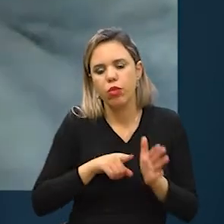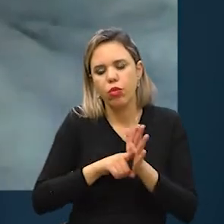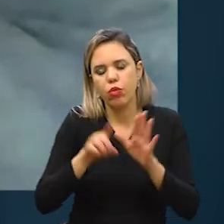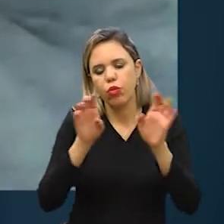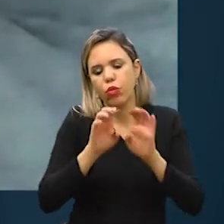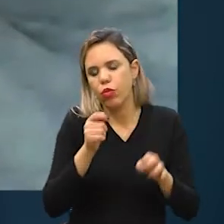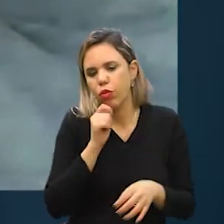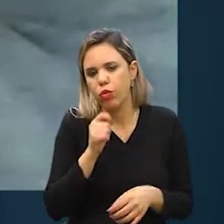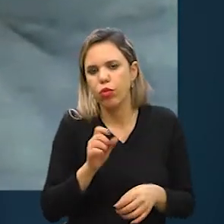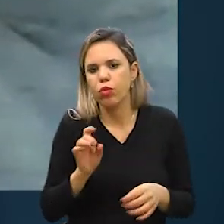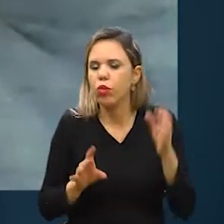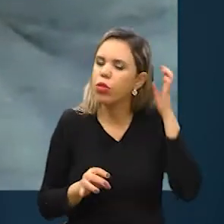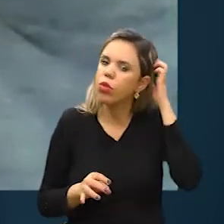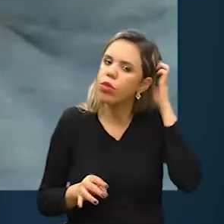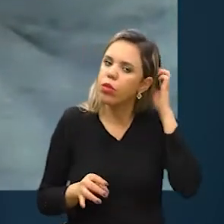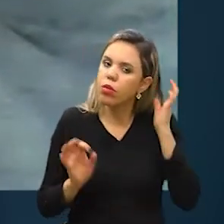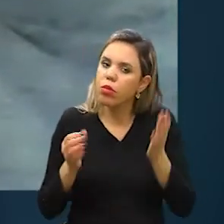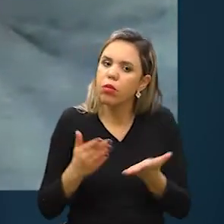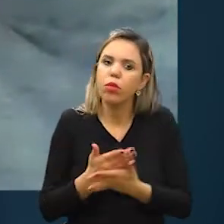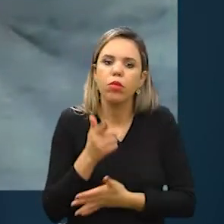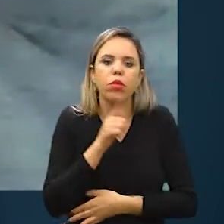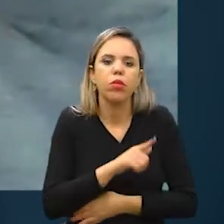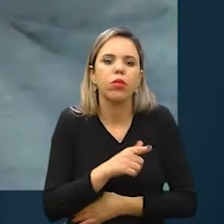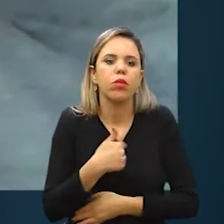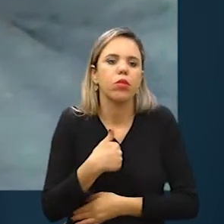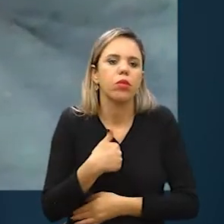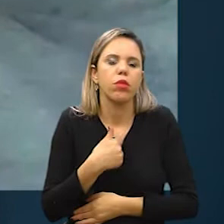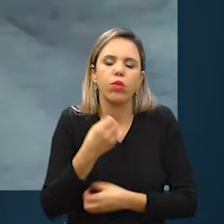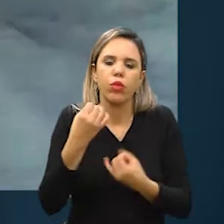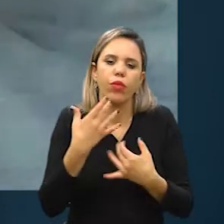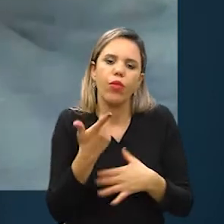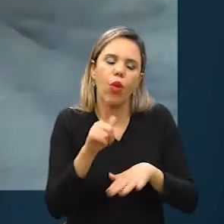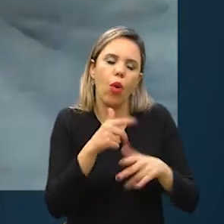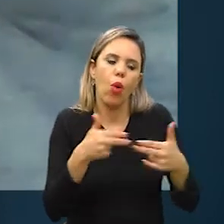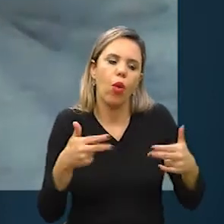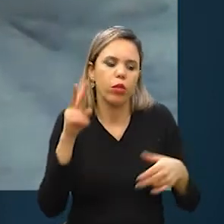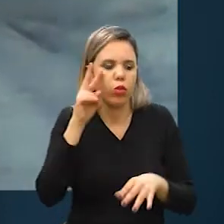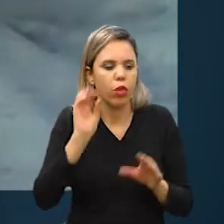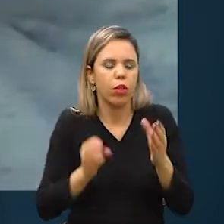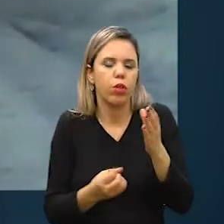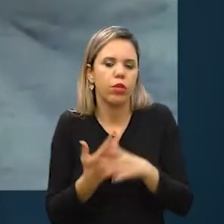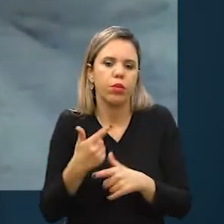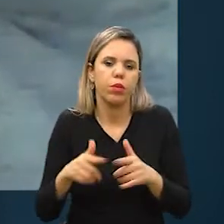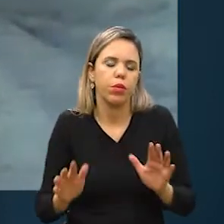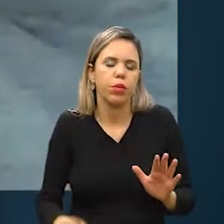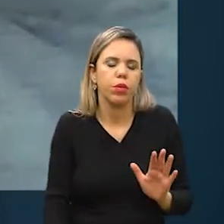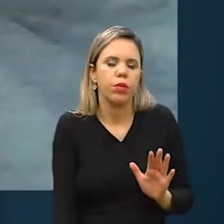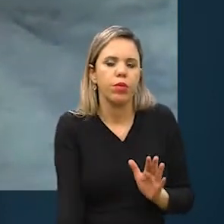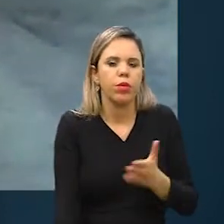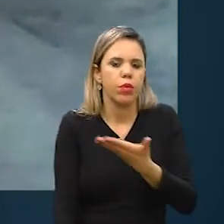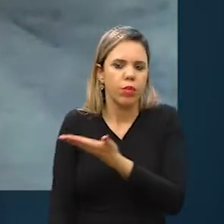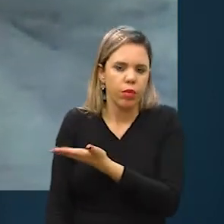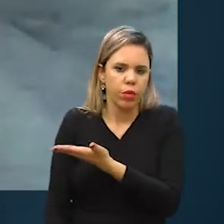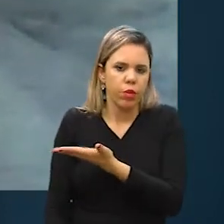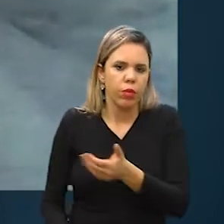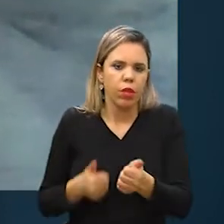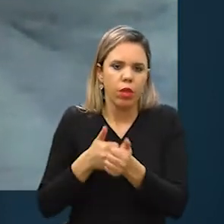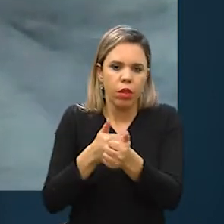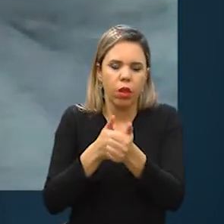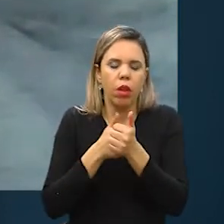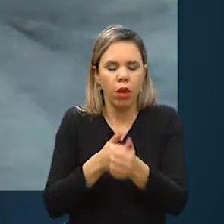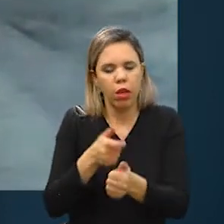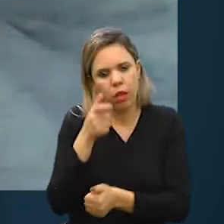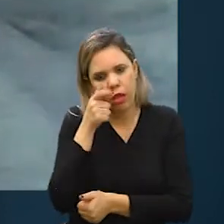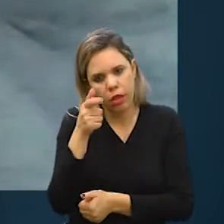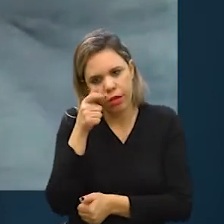eu estava estruturando essa franquia e estava dando certo. E eu não contei a outra parte da história. E o Daniel me acompanhou